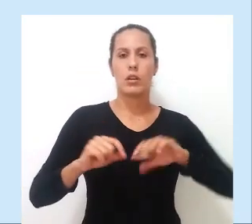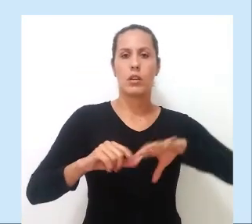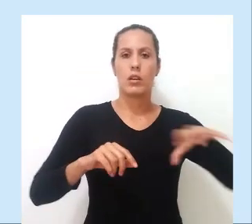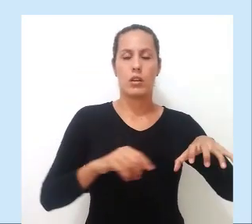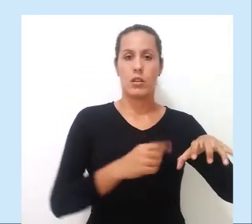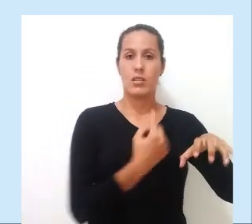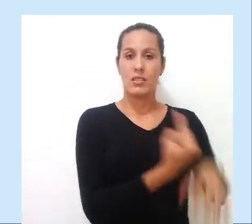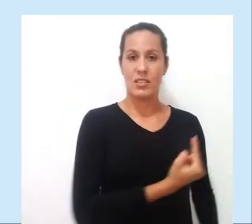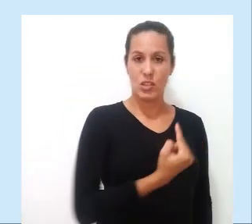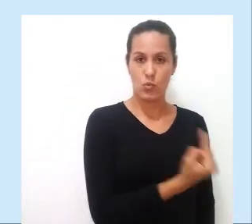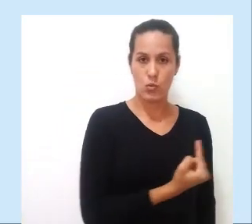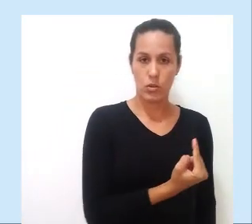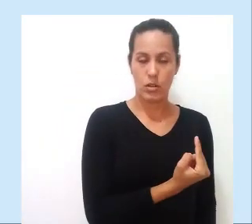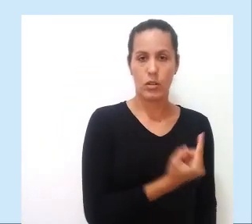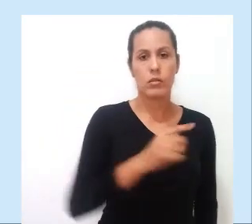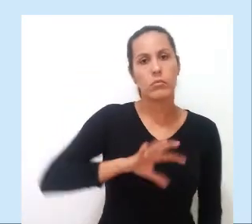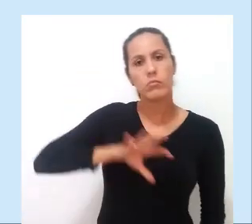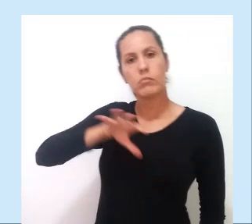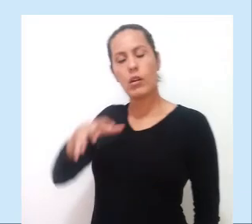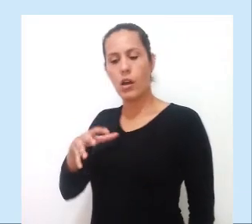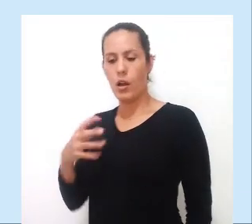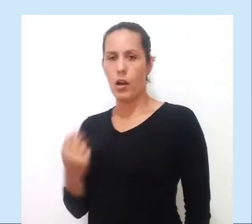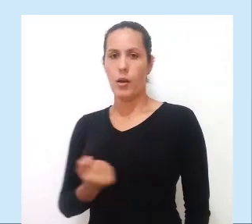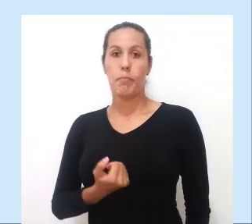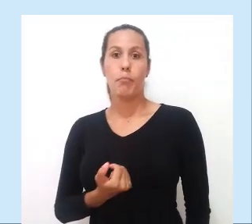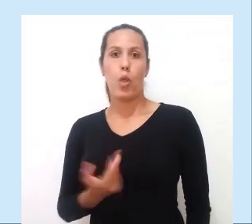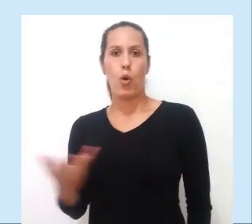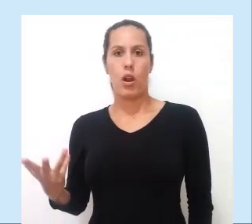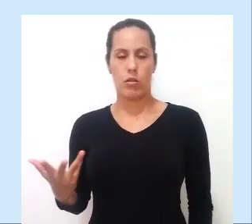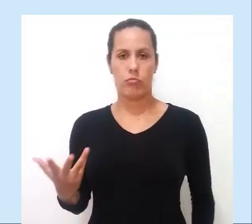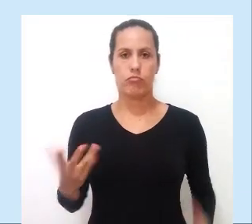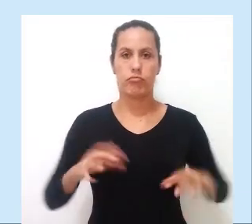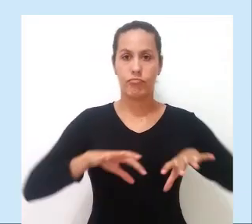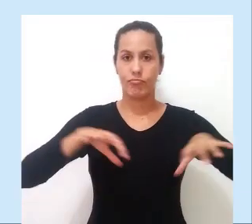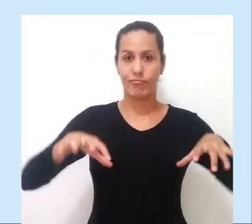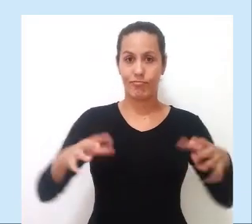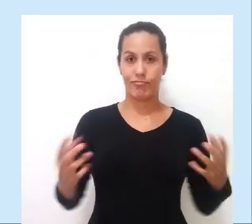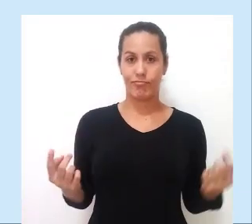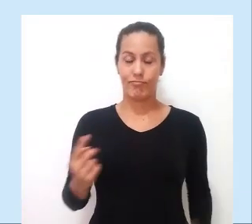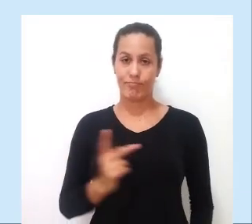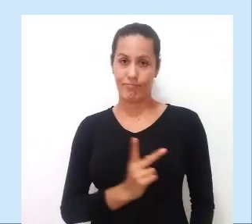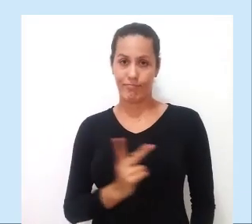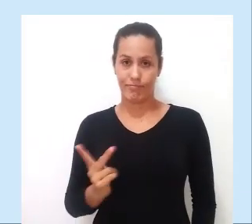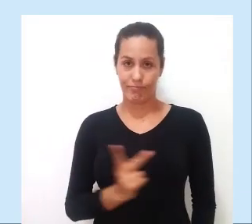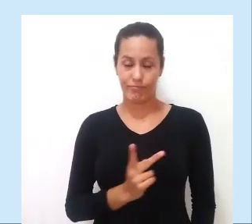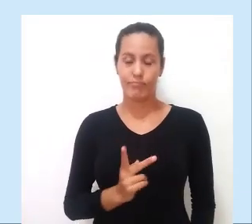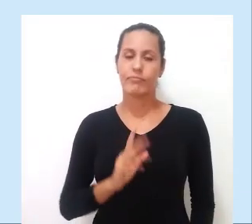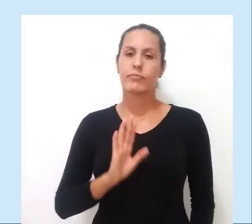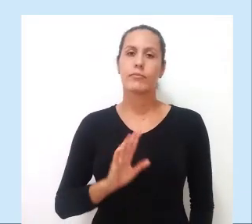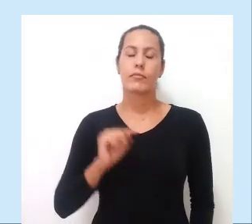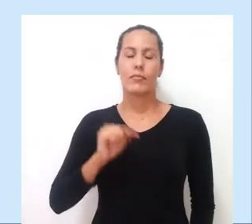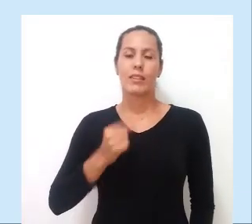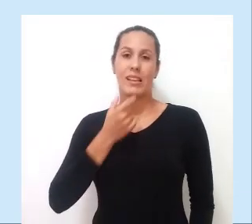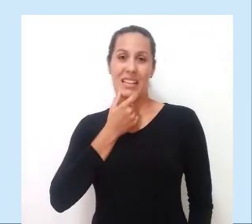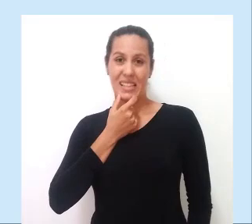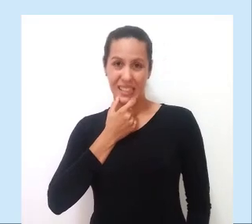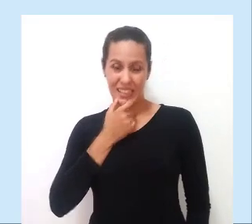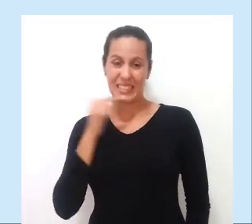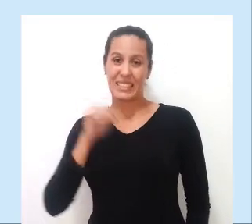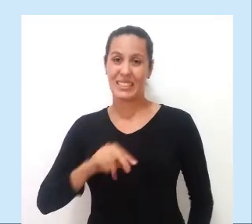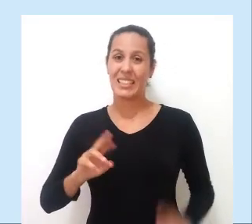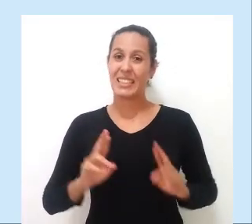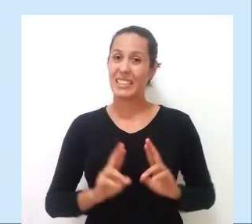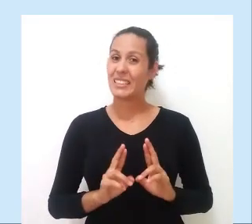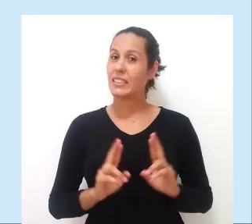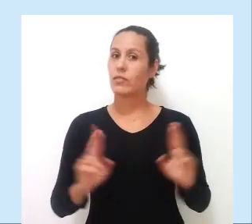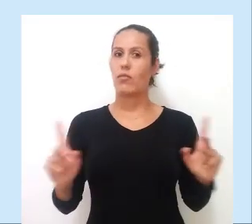são divididos em singular, singular e plural. Plural. Então, eles são divididos no singular e do plural. Em